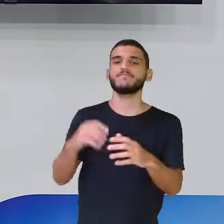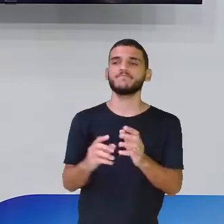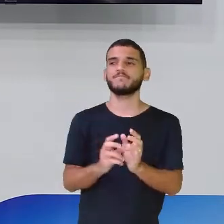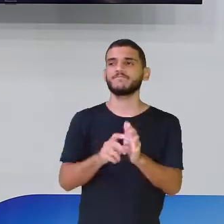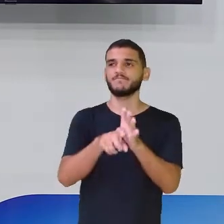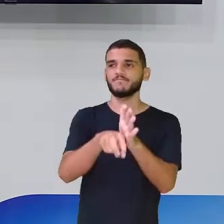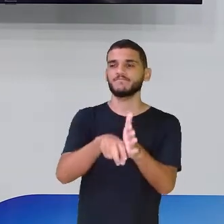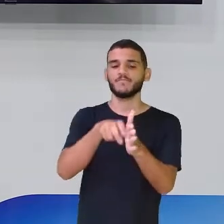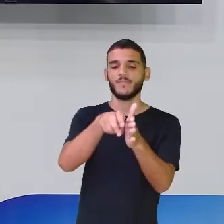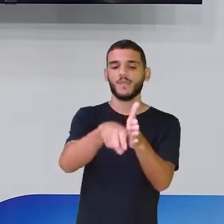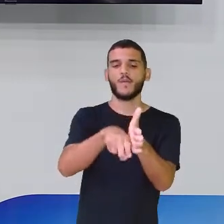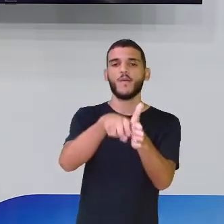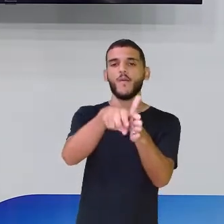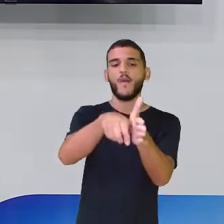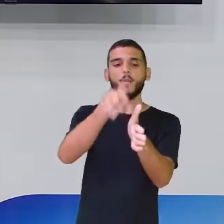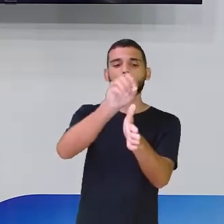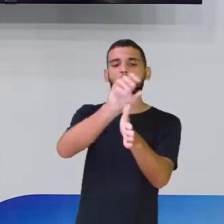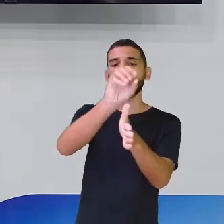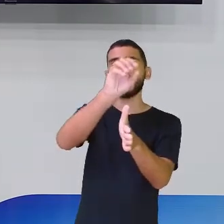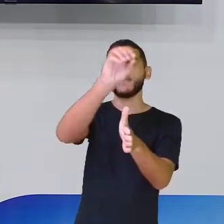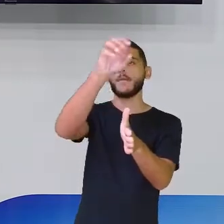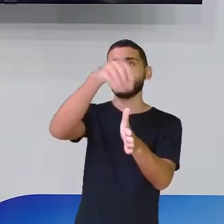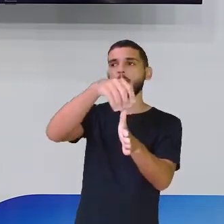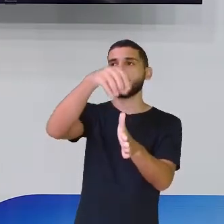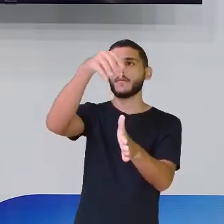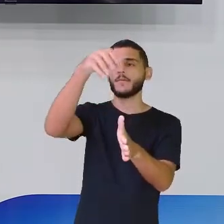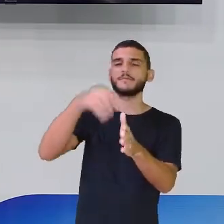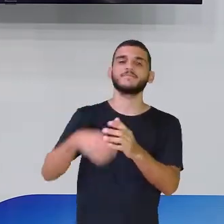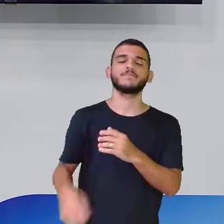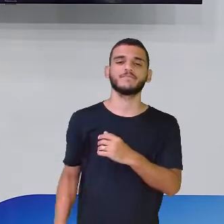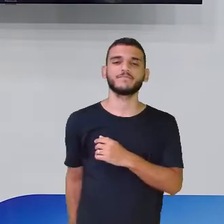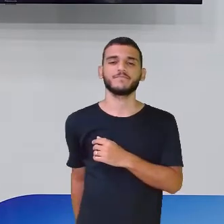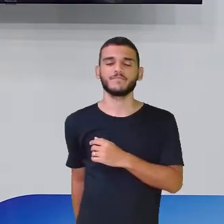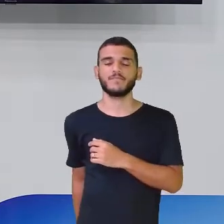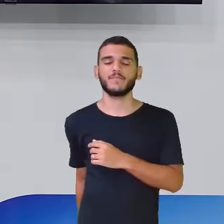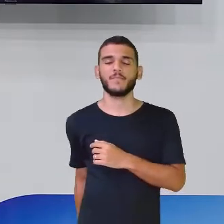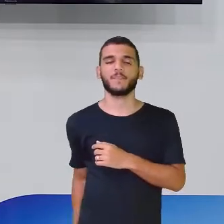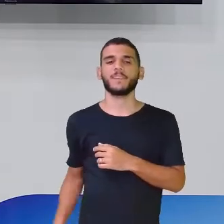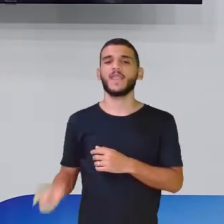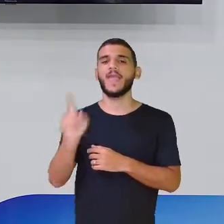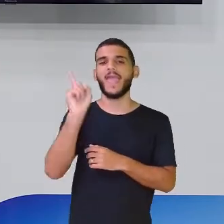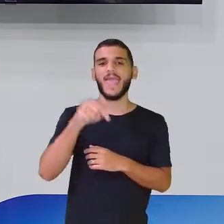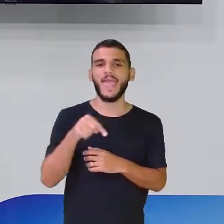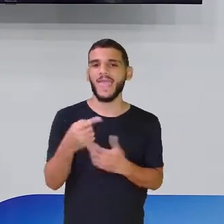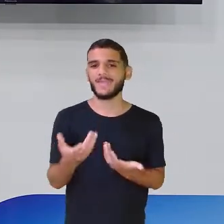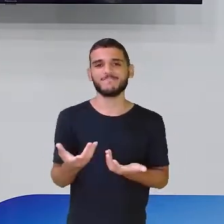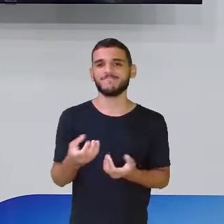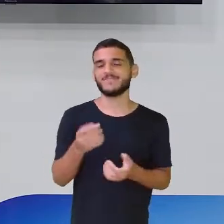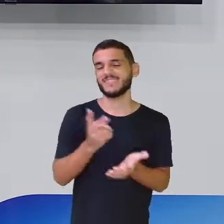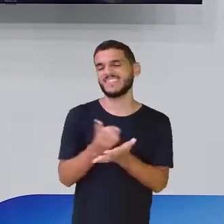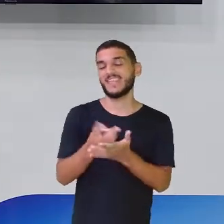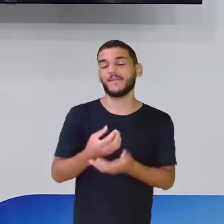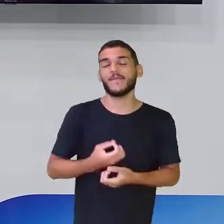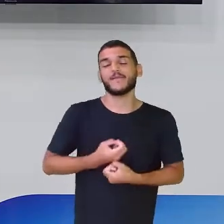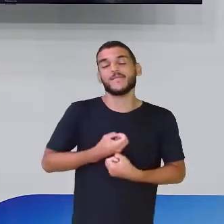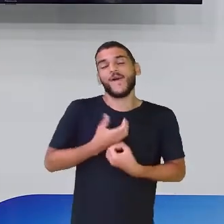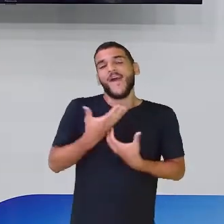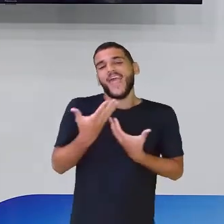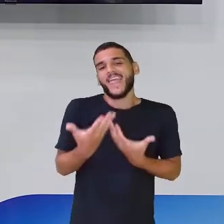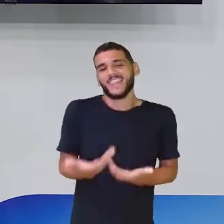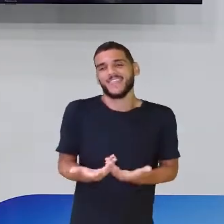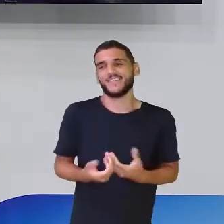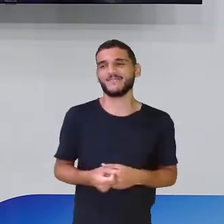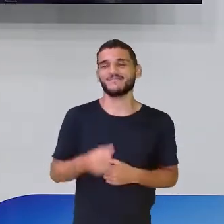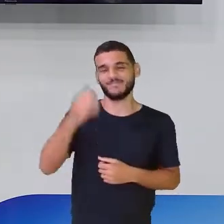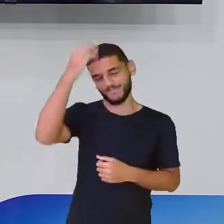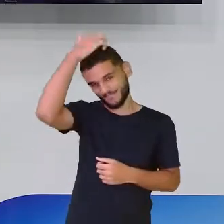não é? Poético, isso. poético. Pense em um meio de transporte que sempre remete à poesia. E